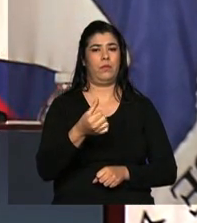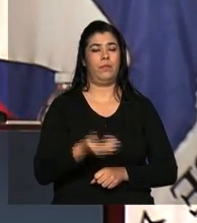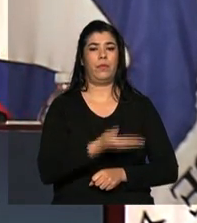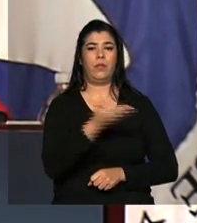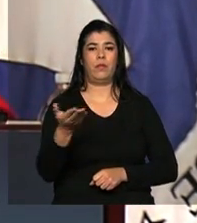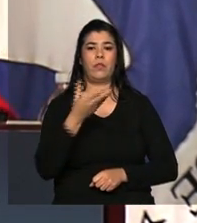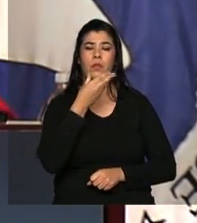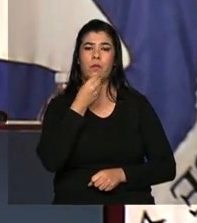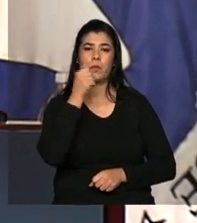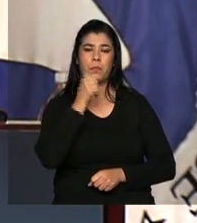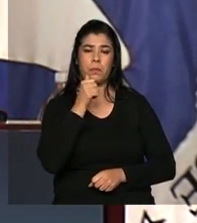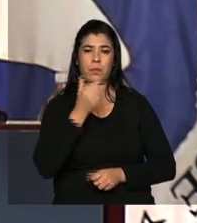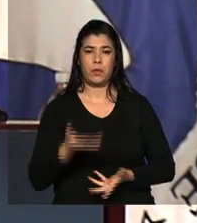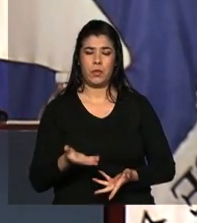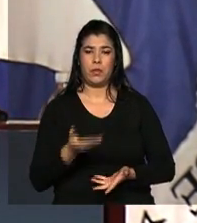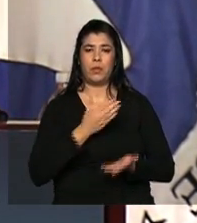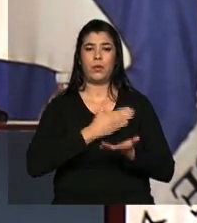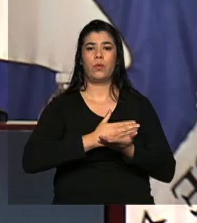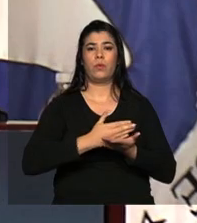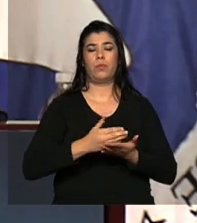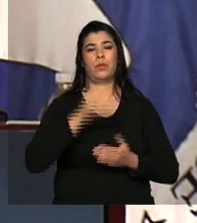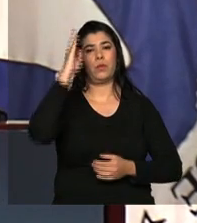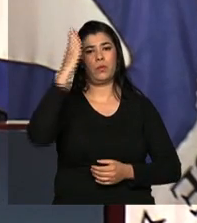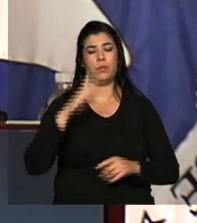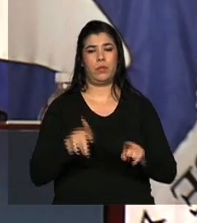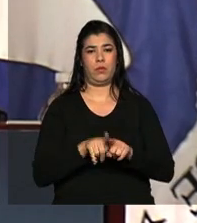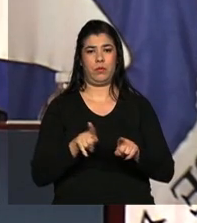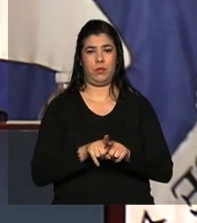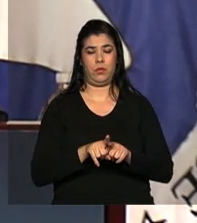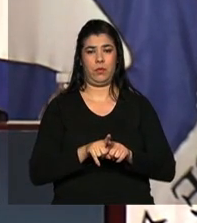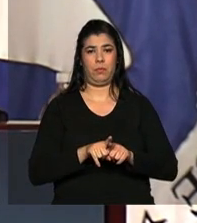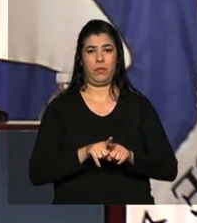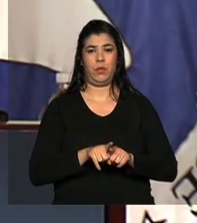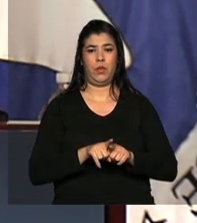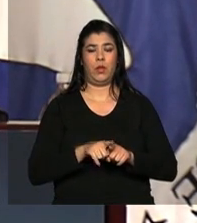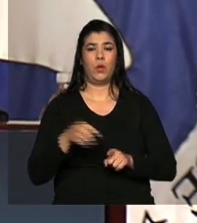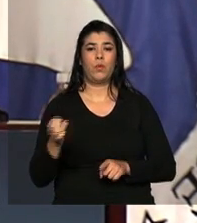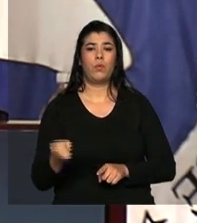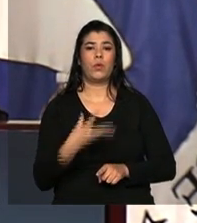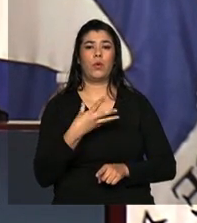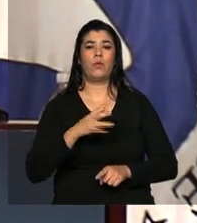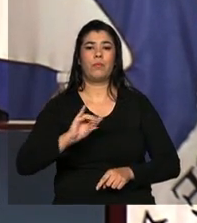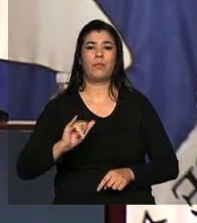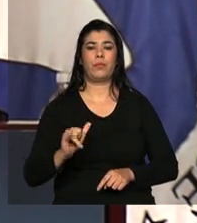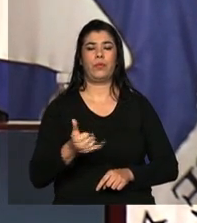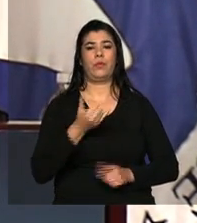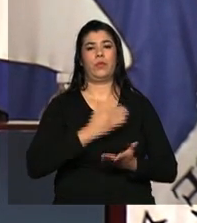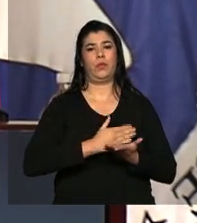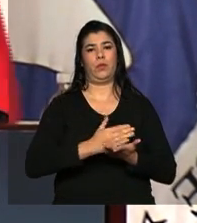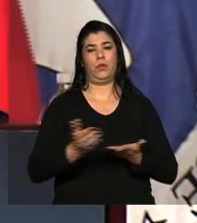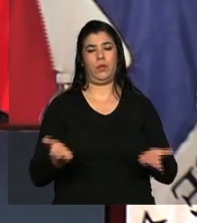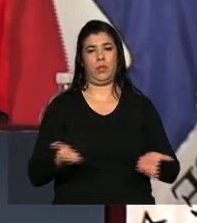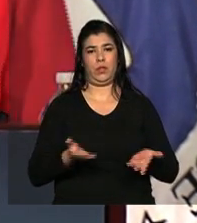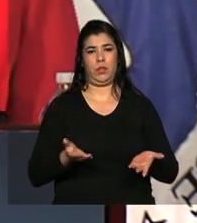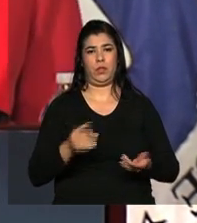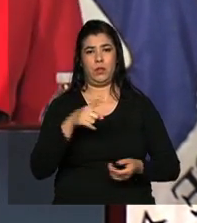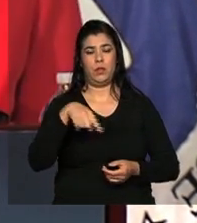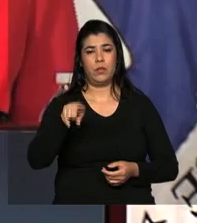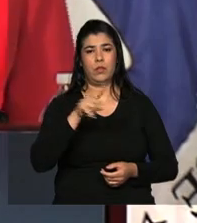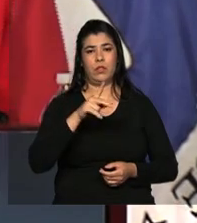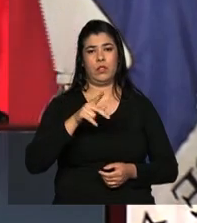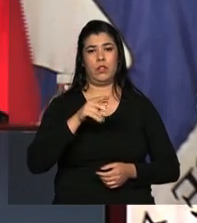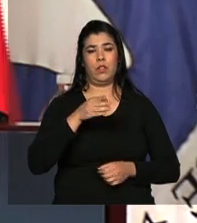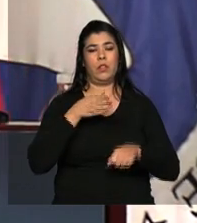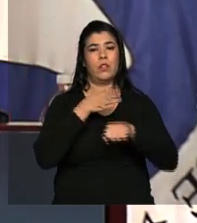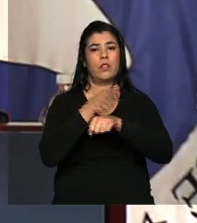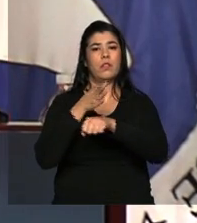Senhoras e senhores, nós iniciamos no Brasil uma fase de novas oportunidades para investidores